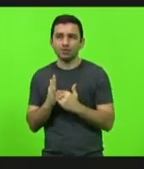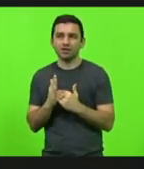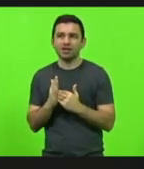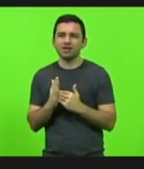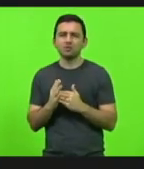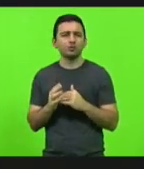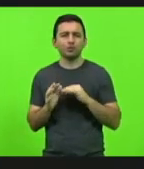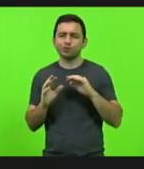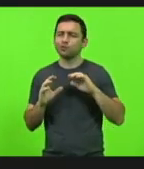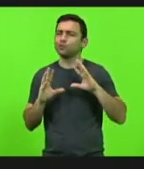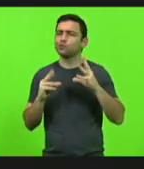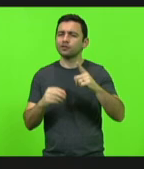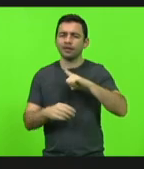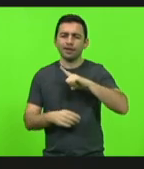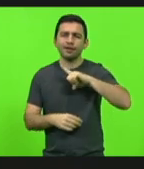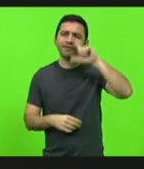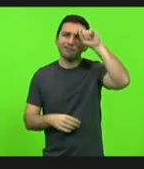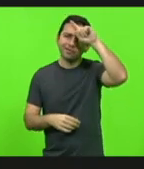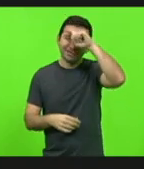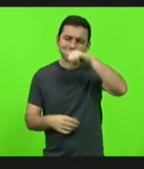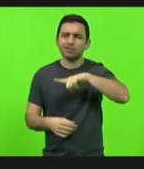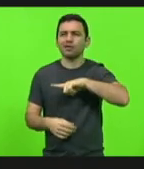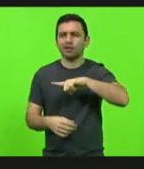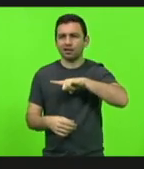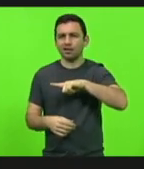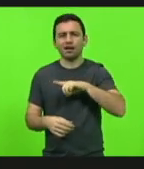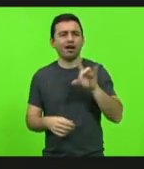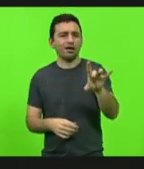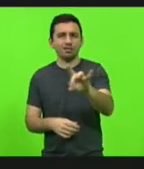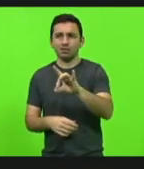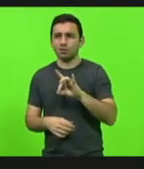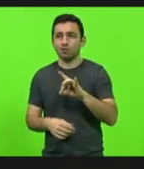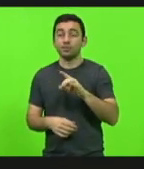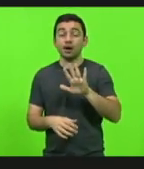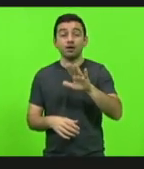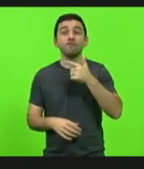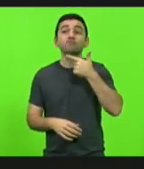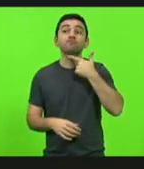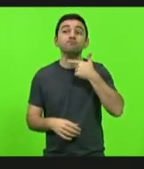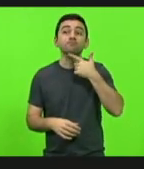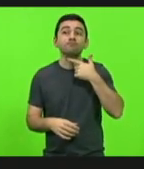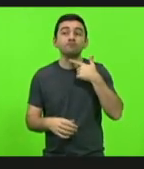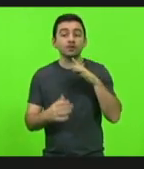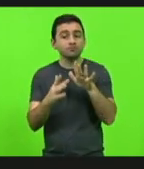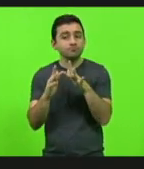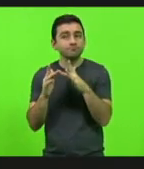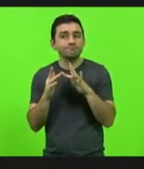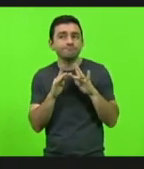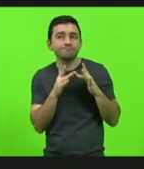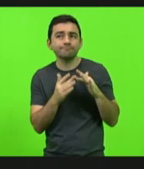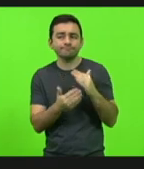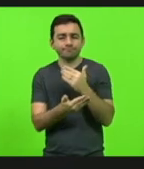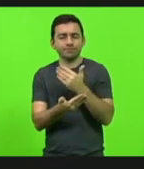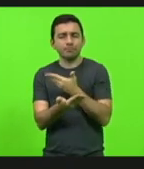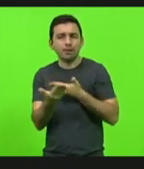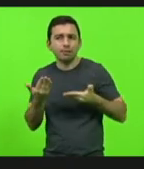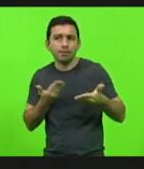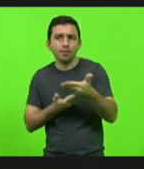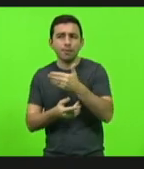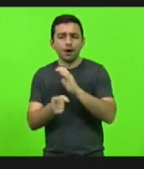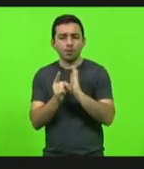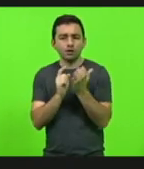dificuldades e todos nós temos o desejo de interagir de auxiliar de estar na comunidade